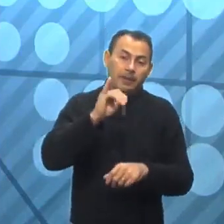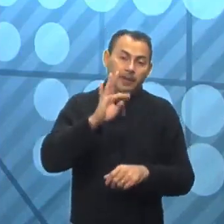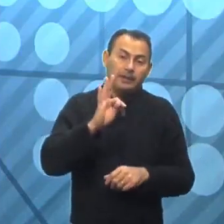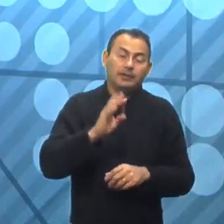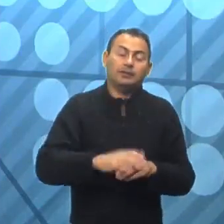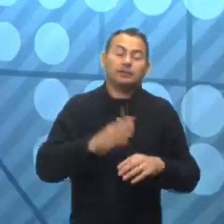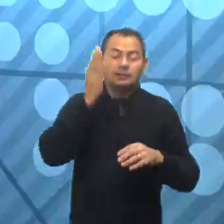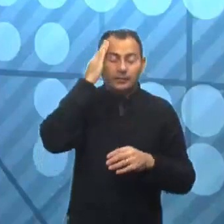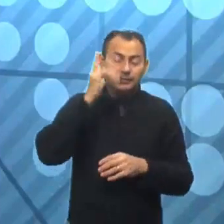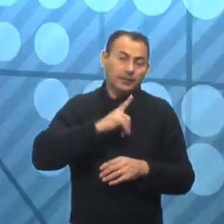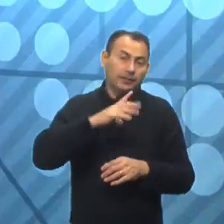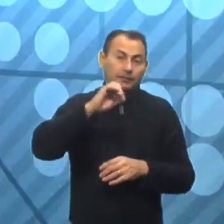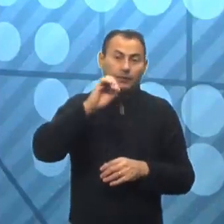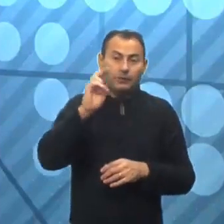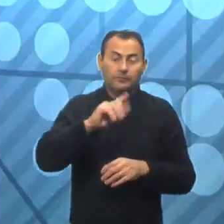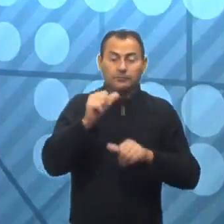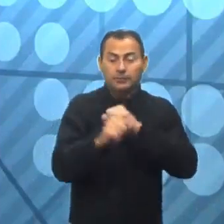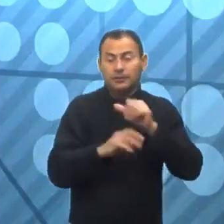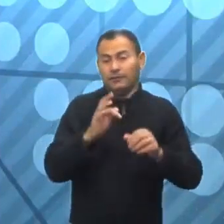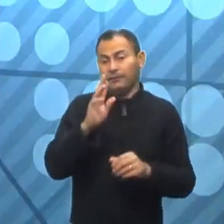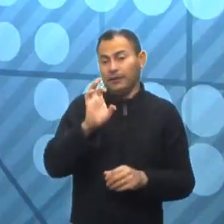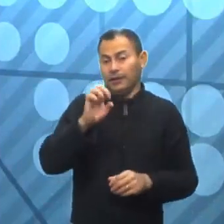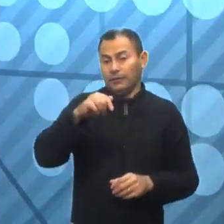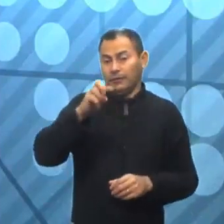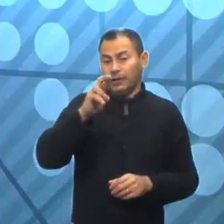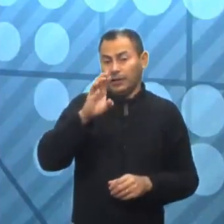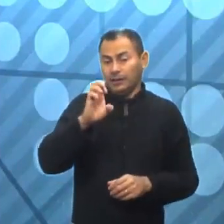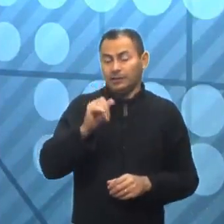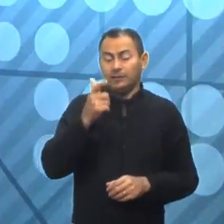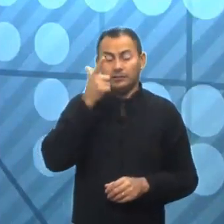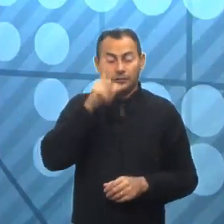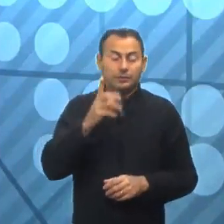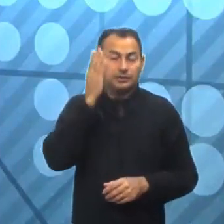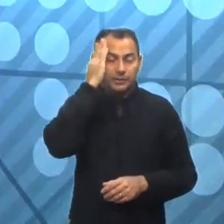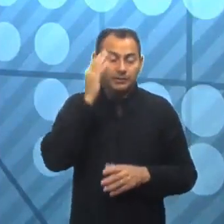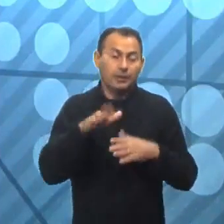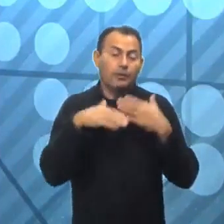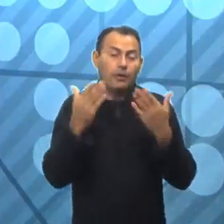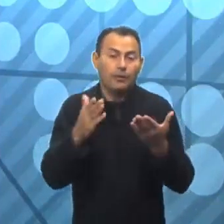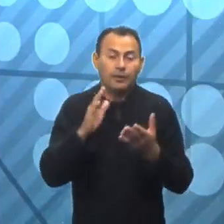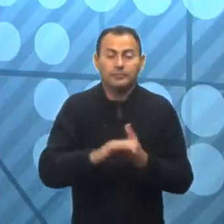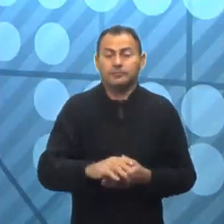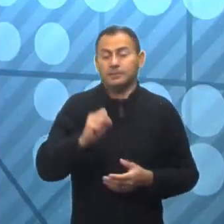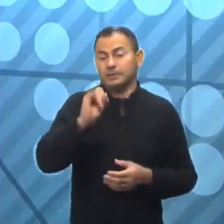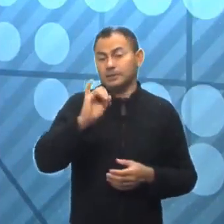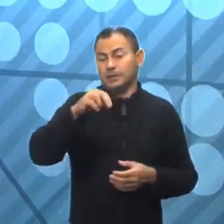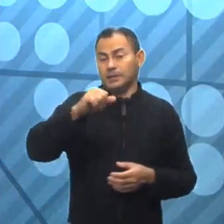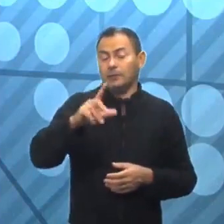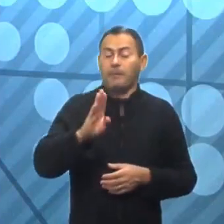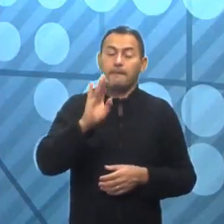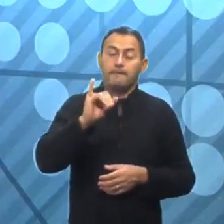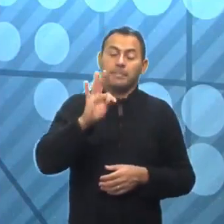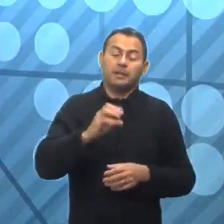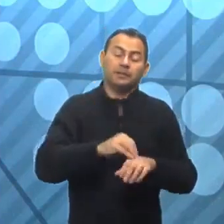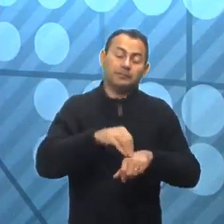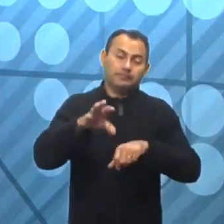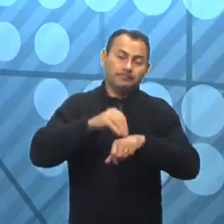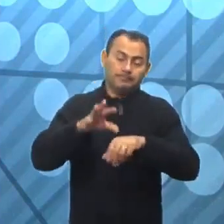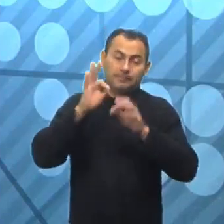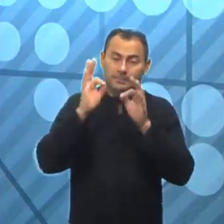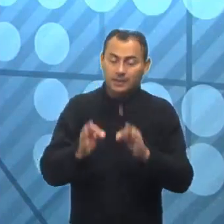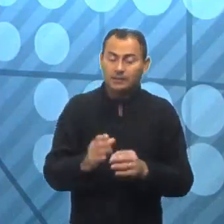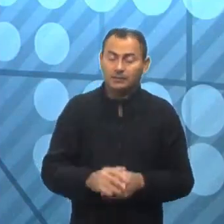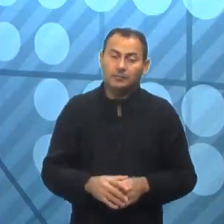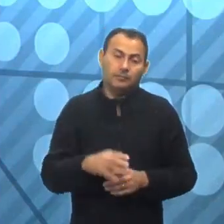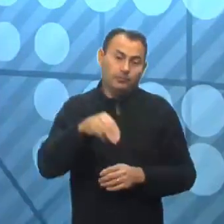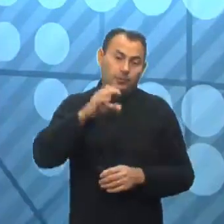ele sabe se teve ou não mudança de frequência, aí ele consegue saber qual que é o sinal, qual que é o bit que foi transmitido. Então